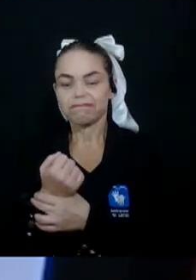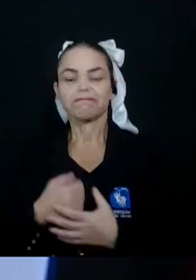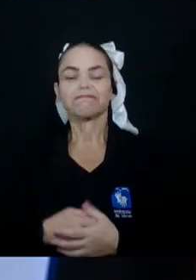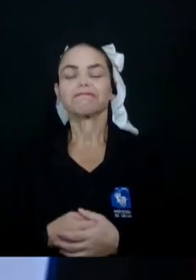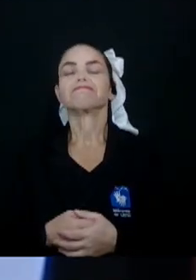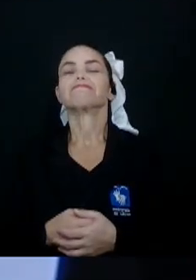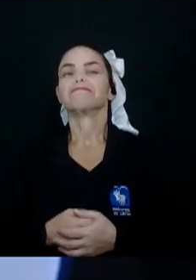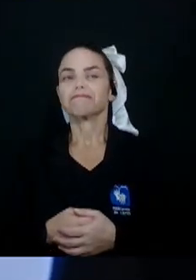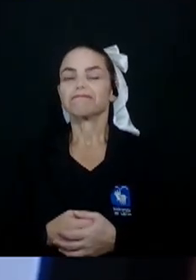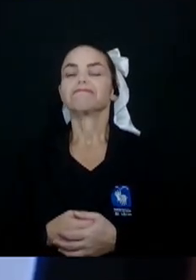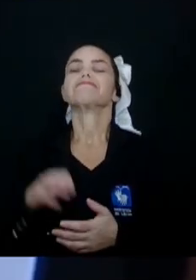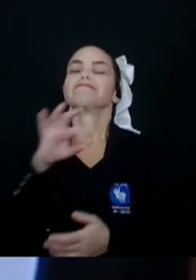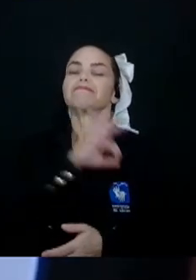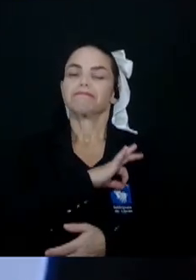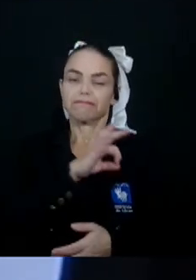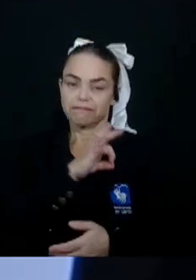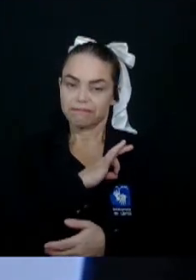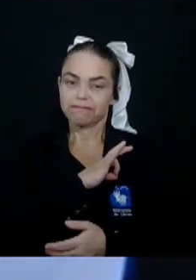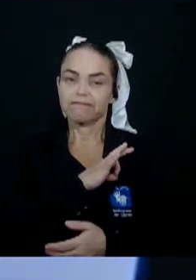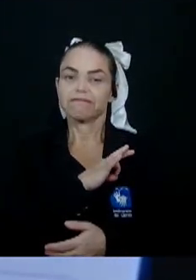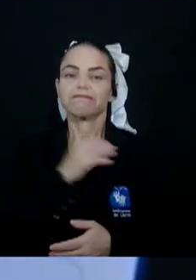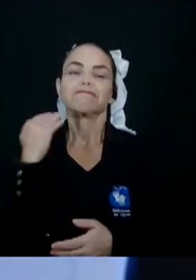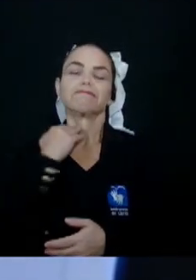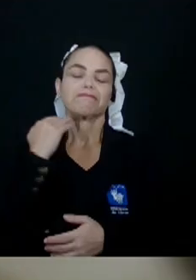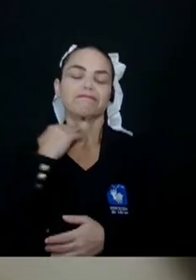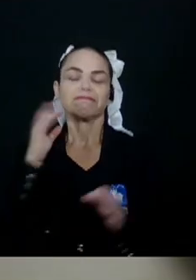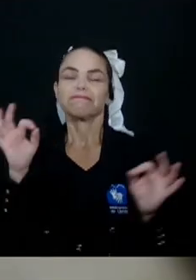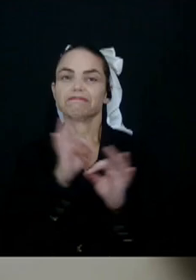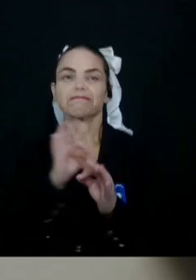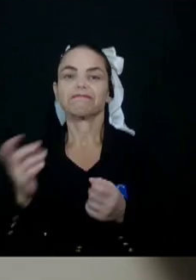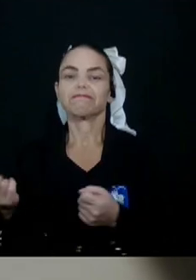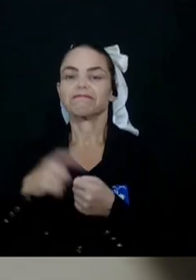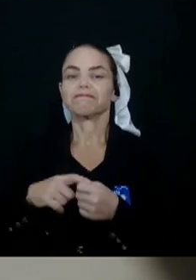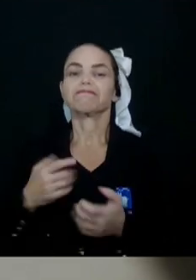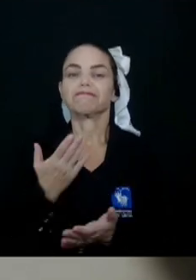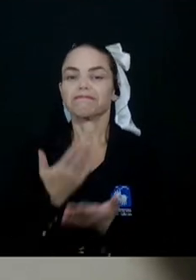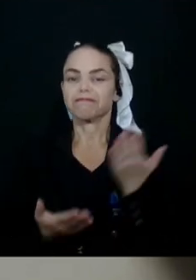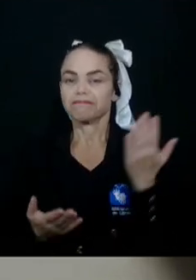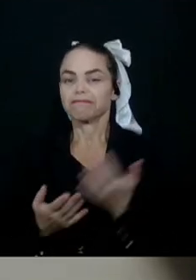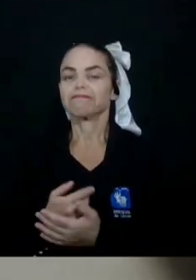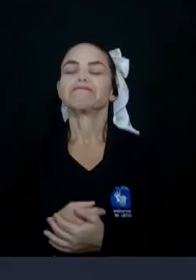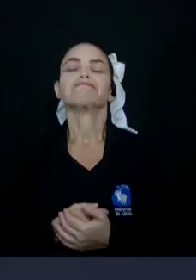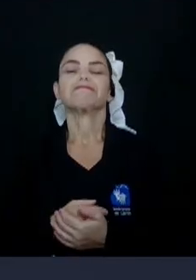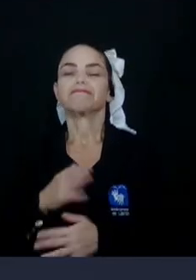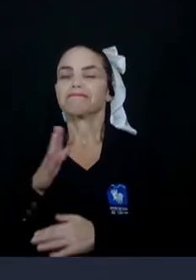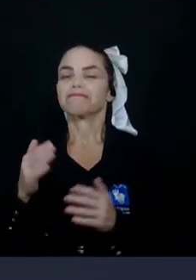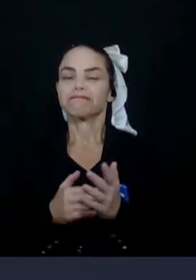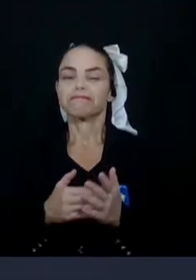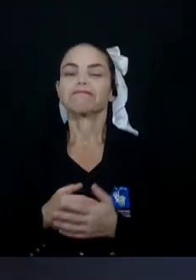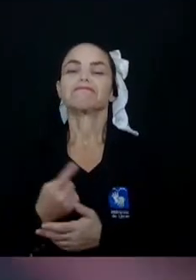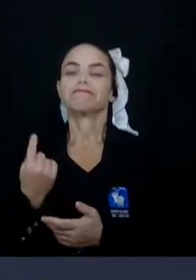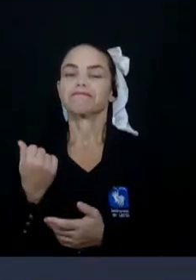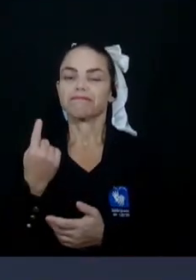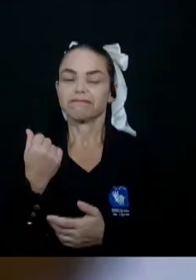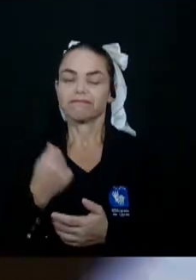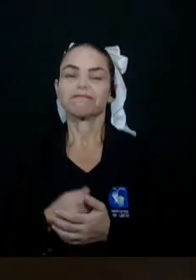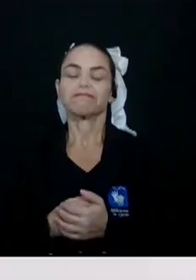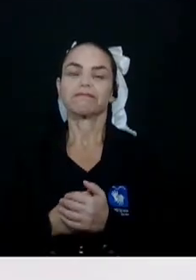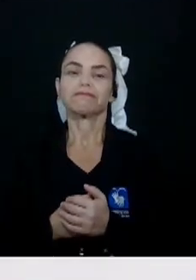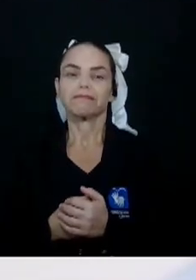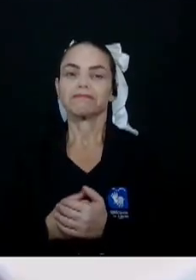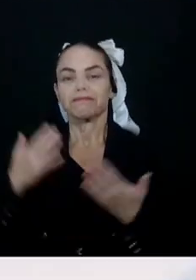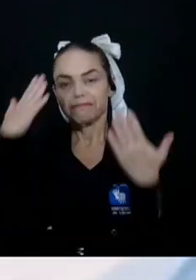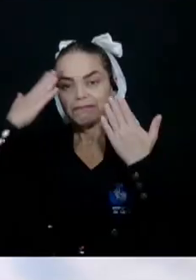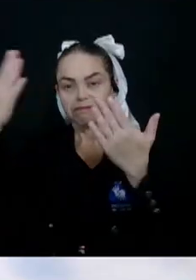polícia, foi no banco, não recebeu nem um centavo de volta. Perdeu na integralidade o dinheiro dela. Muito obrigado,